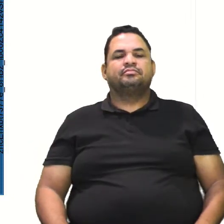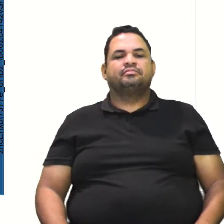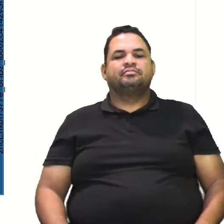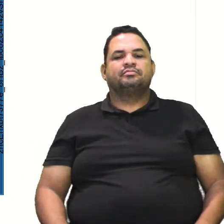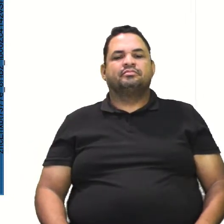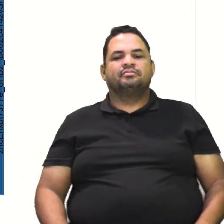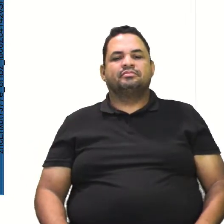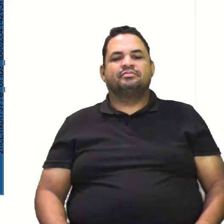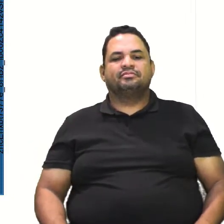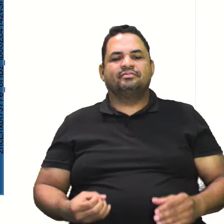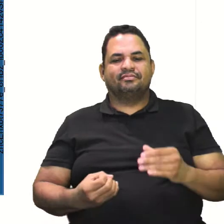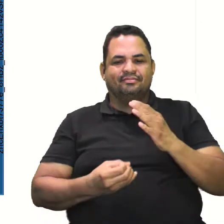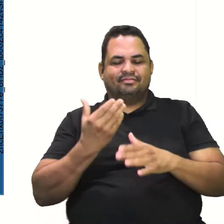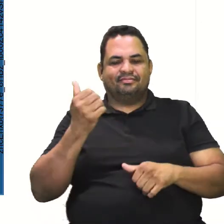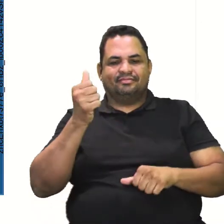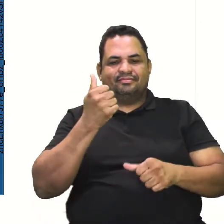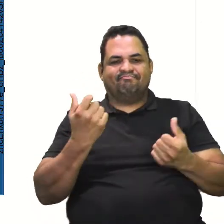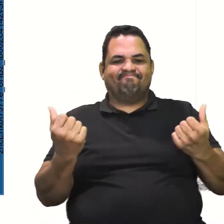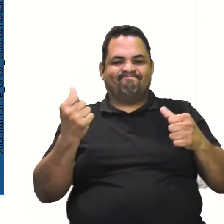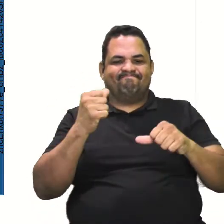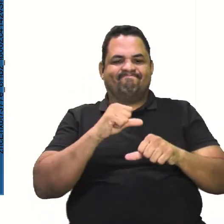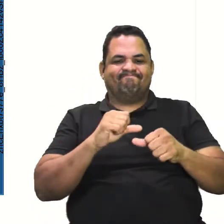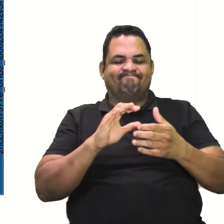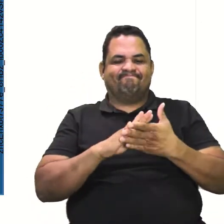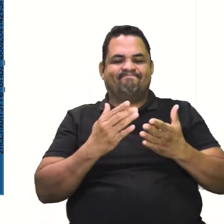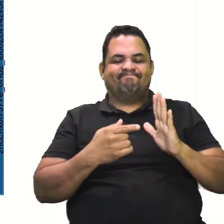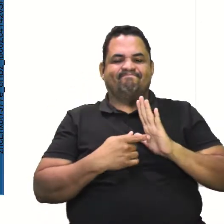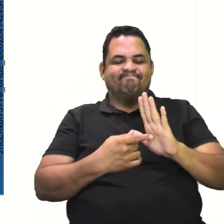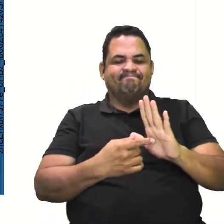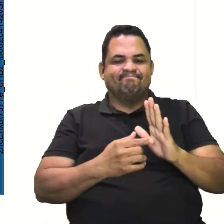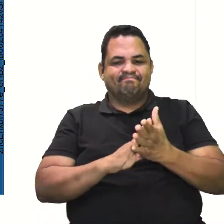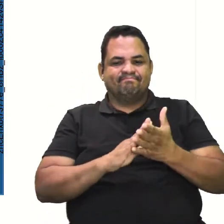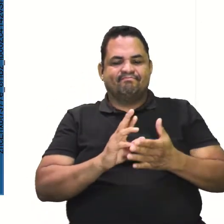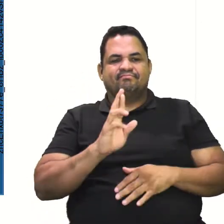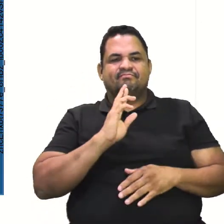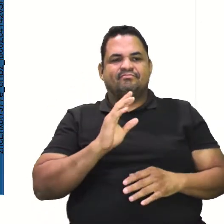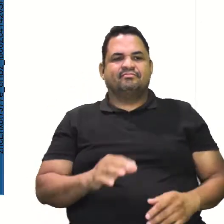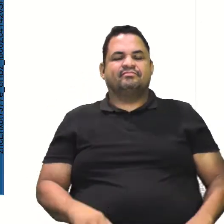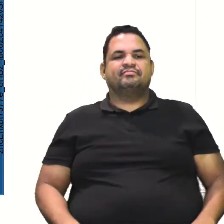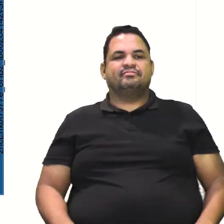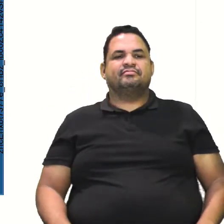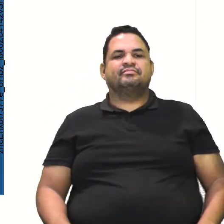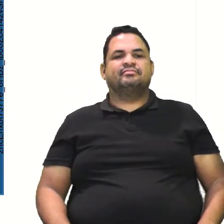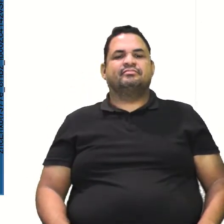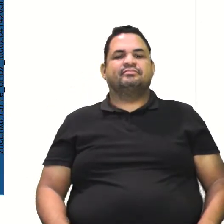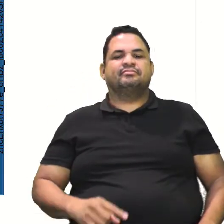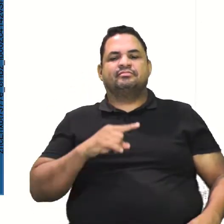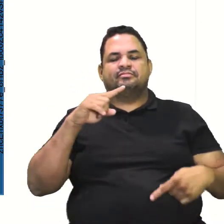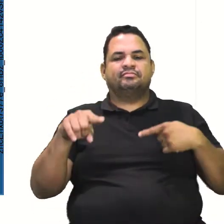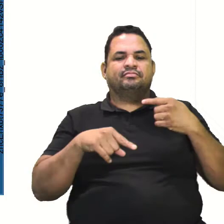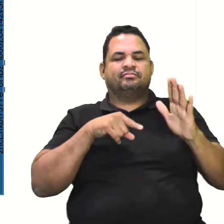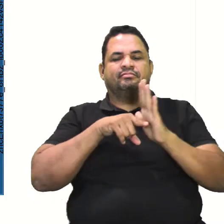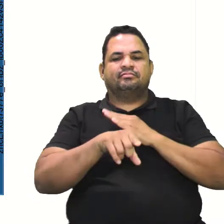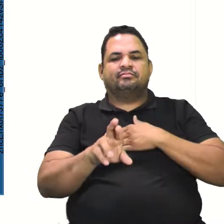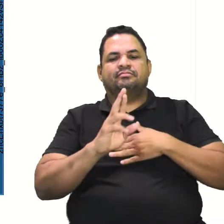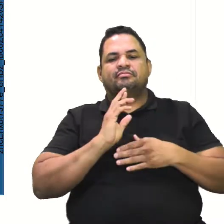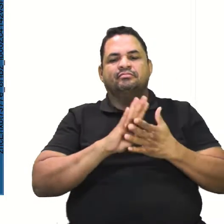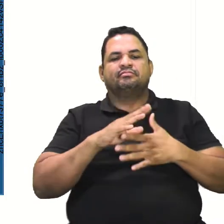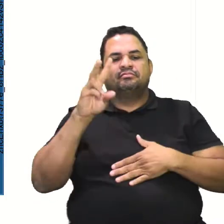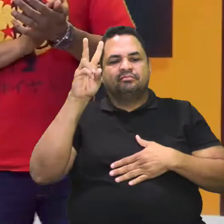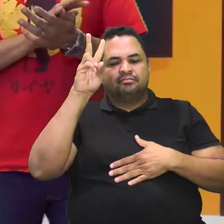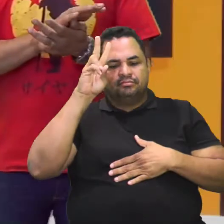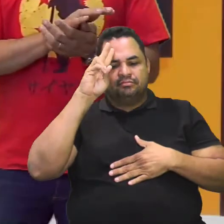né? Então, o surgir veio ao contrário aí, a gente teve que mostrar a resposta para vocês. Mas o objetivo desse quiz, né, era mais a